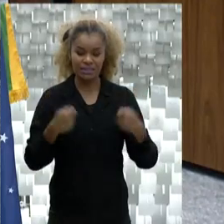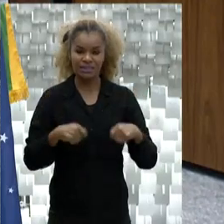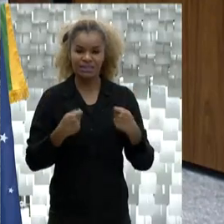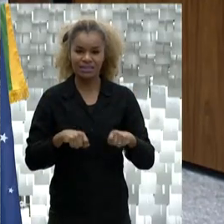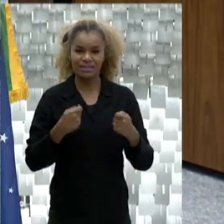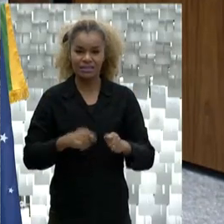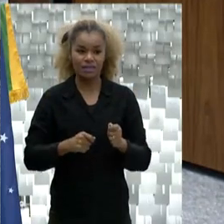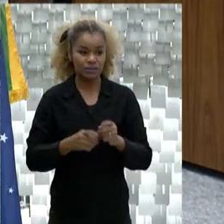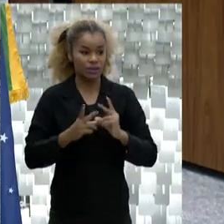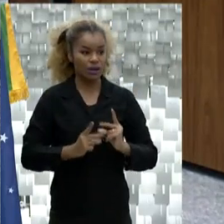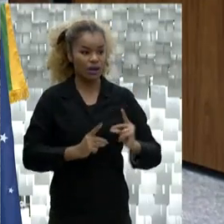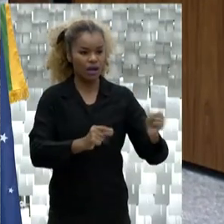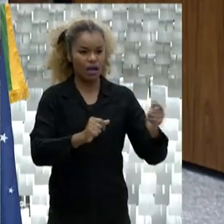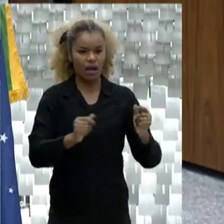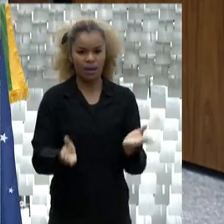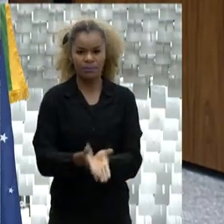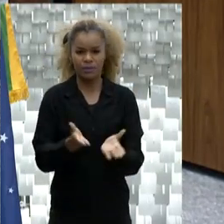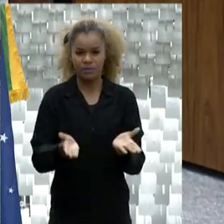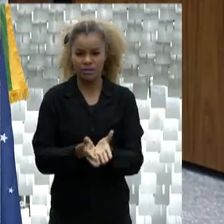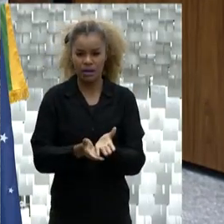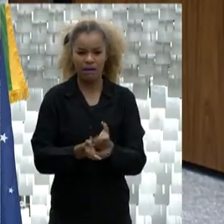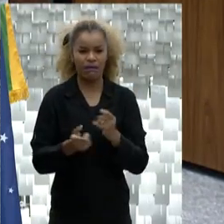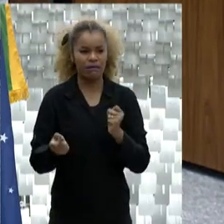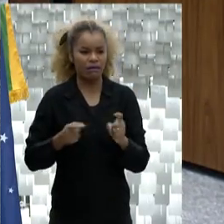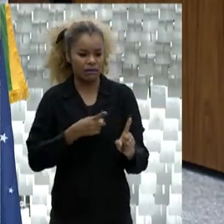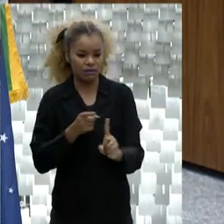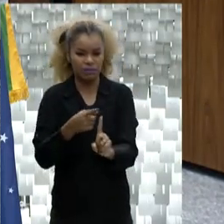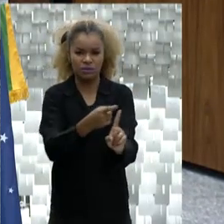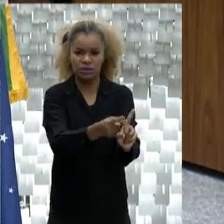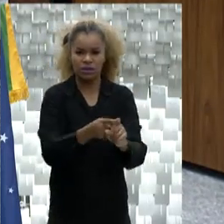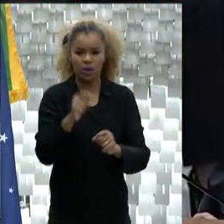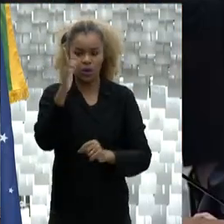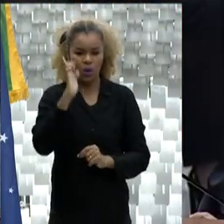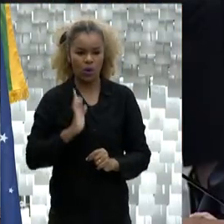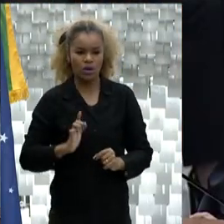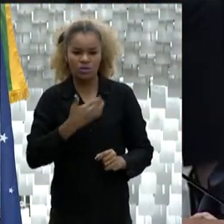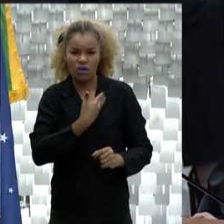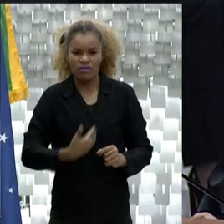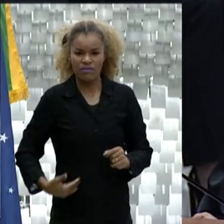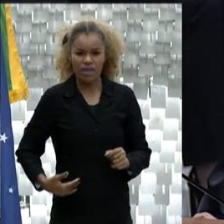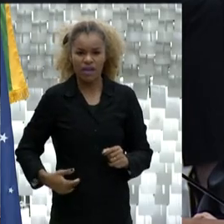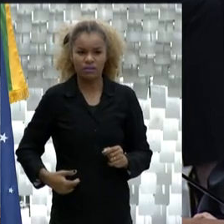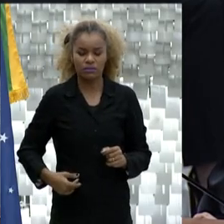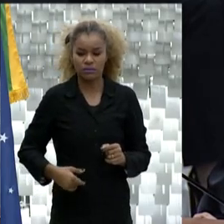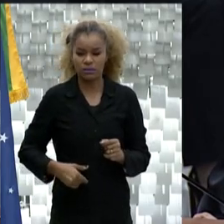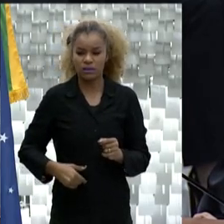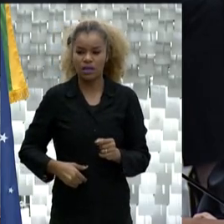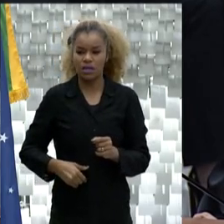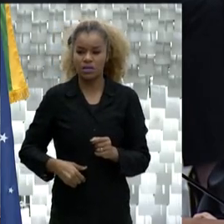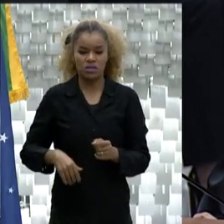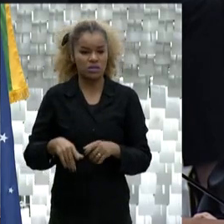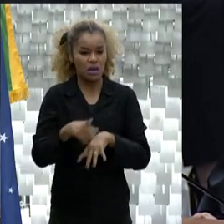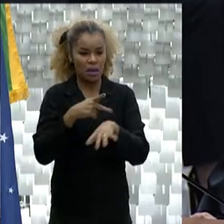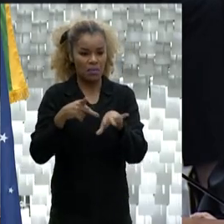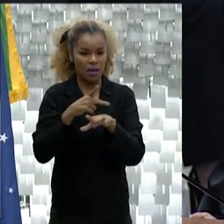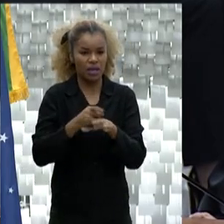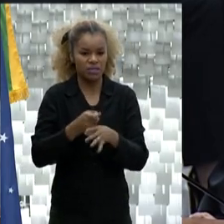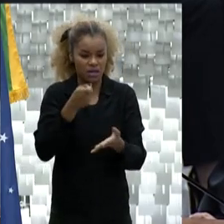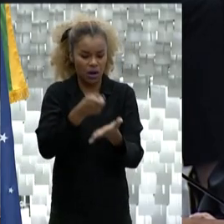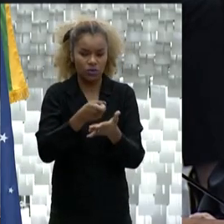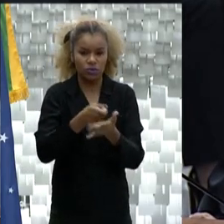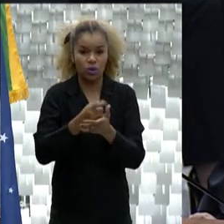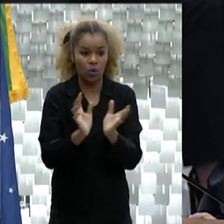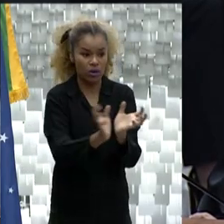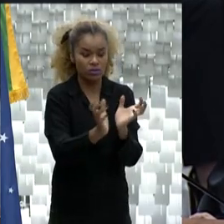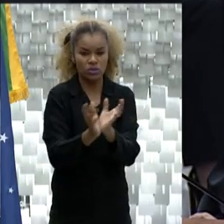necessidades de escapar da miséria, da perseguição de governos, de regimes autoritários ou de ações de